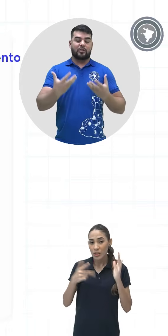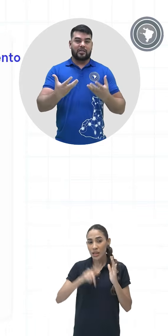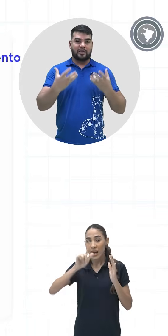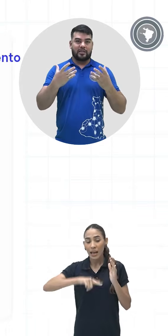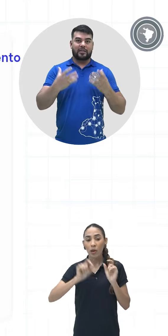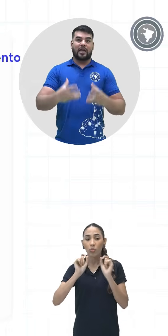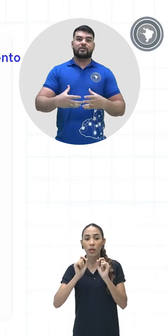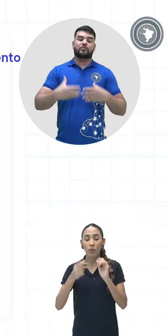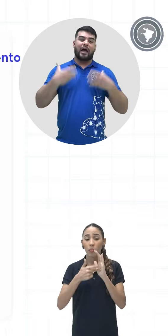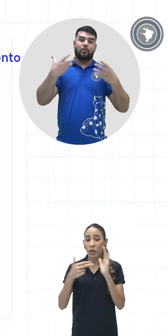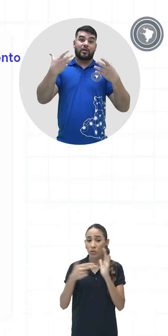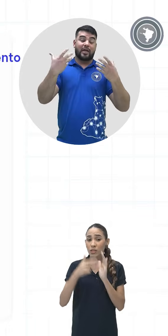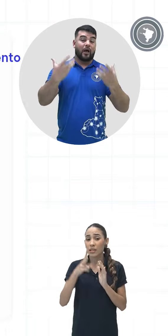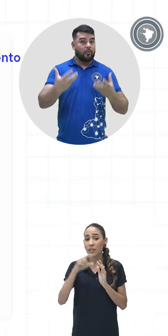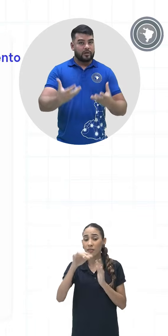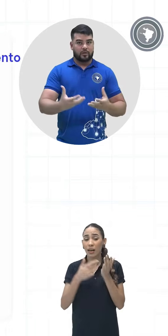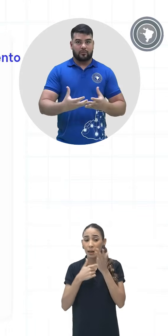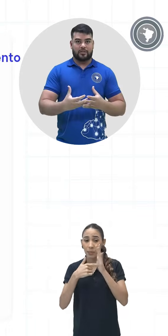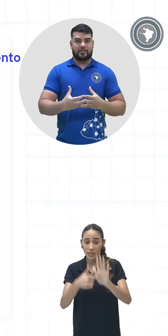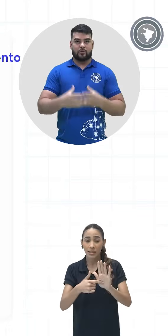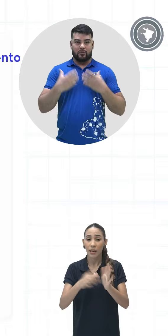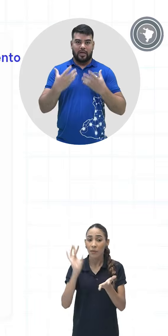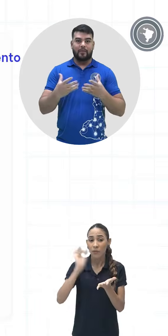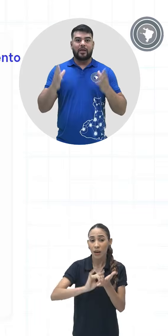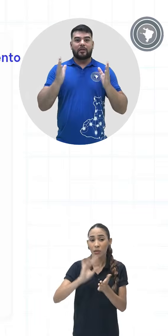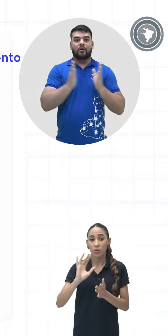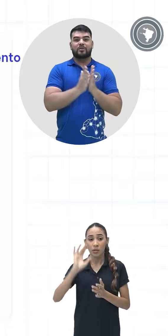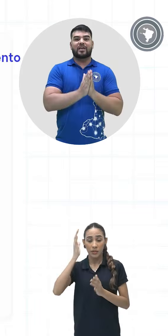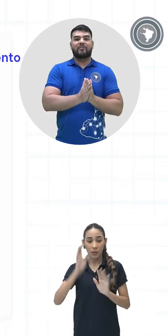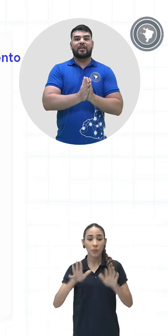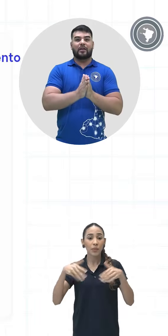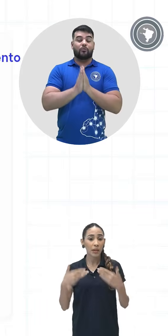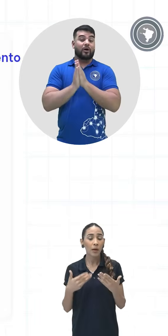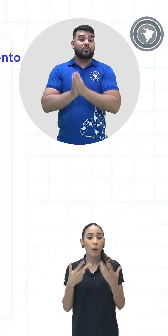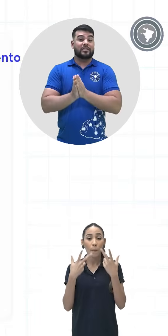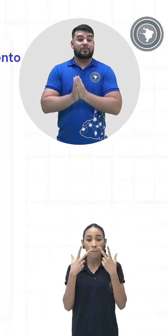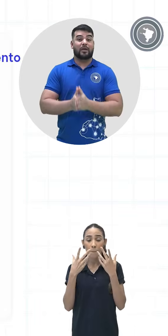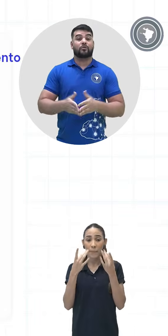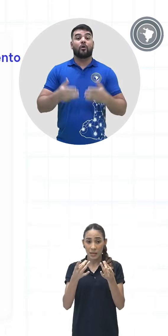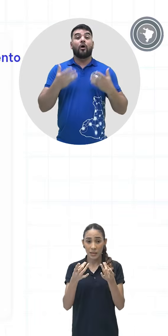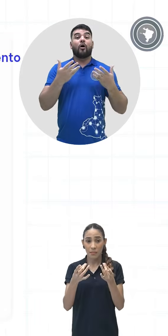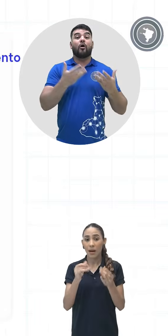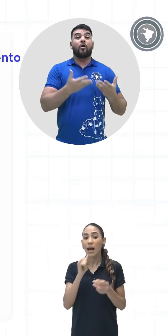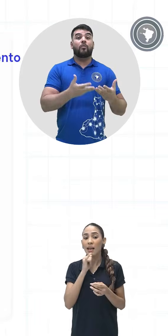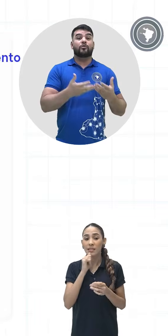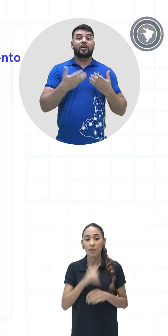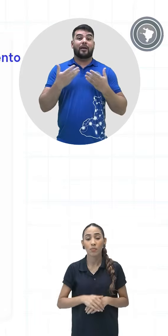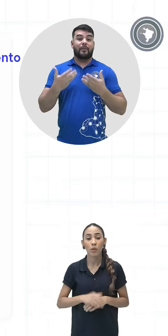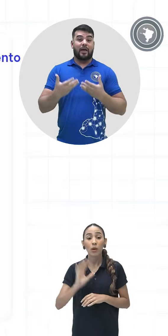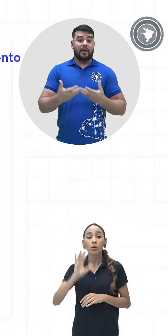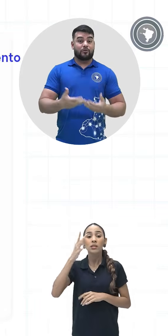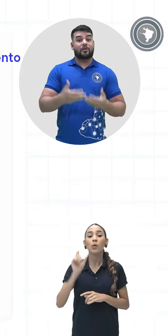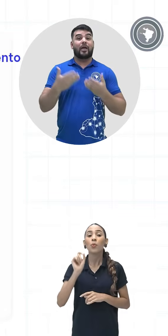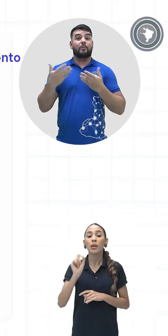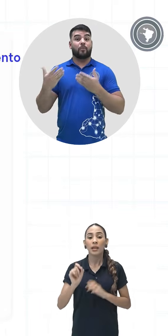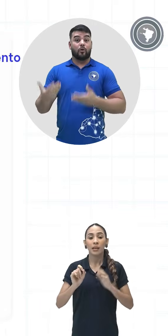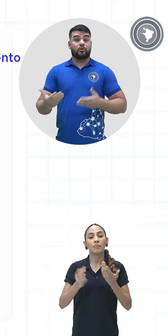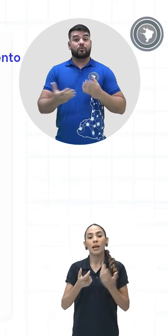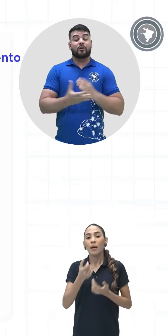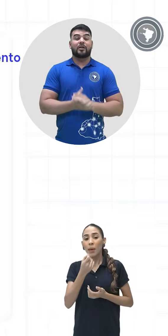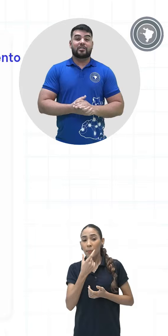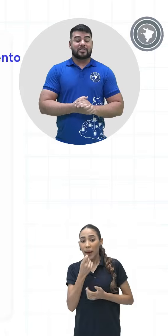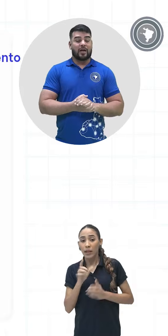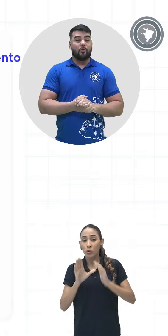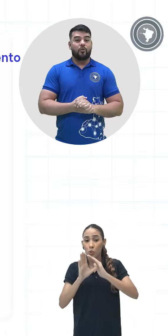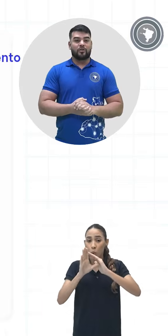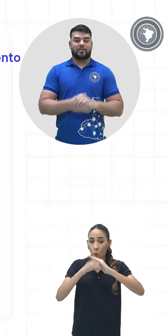uma notícia que traz algo que realmente aconteceu, ok? Então, observem aqui, o acontecimento, roubo de remédios em